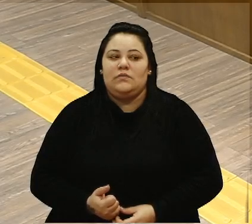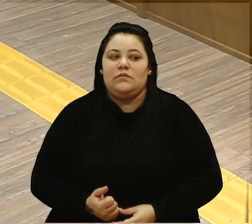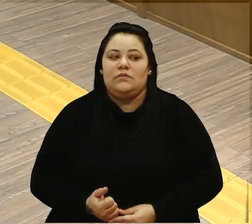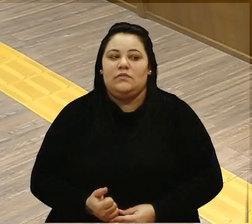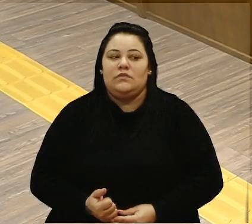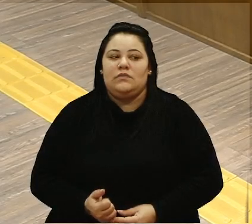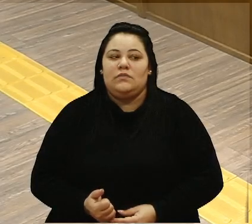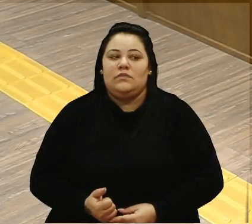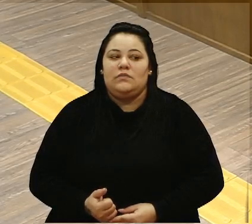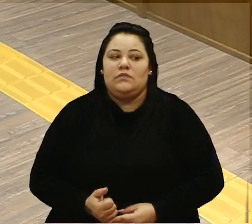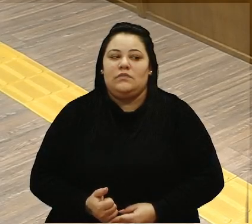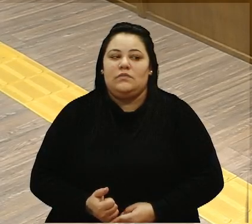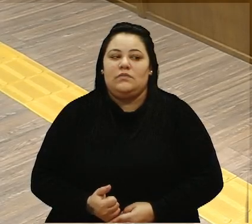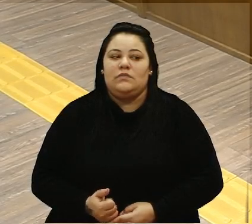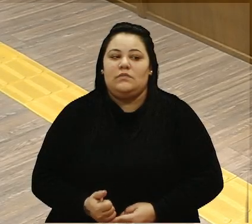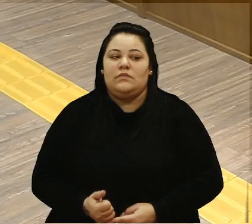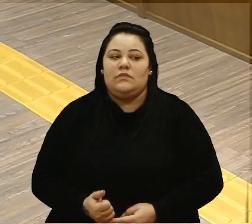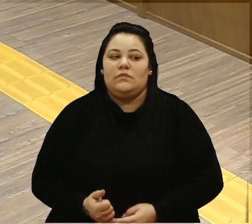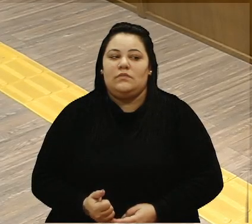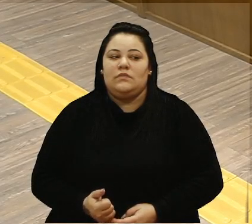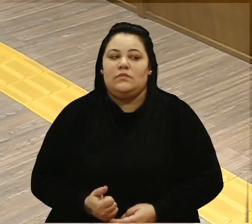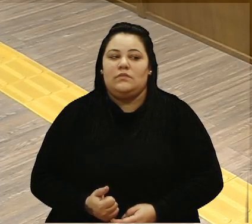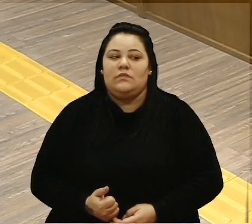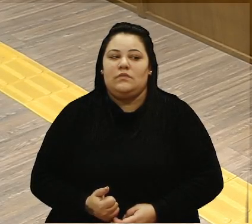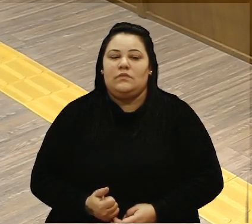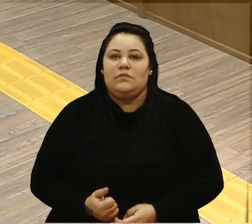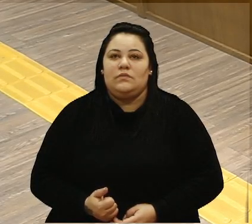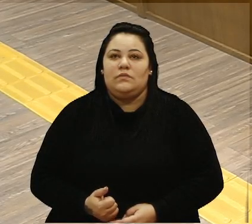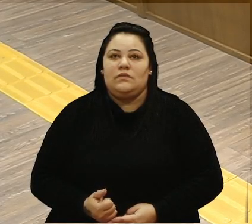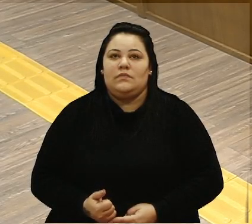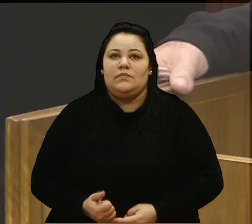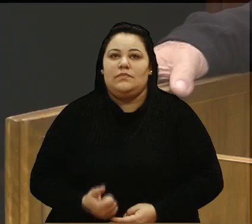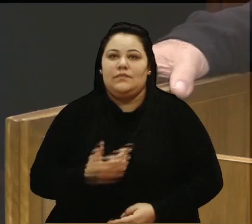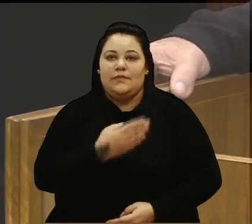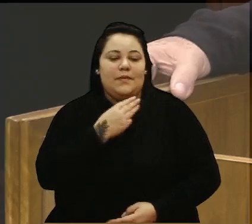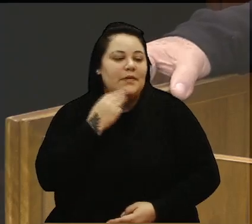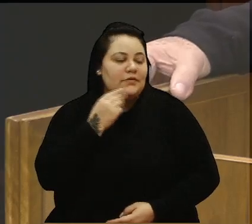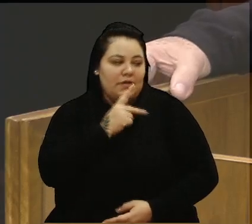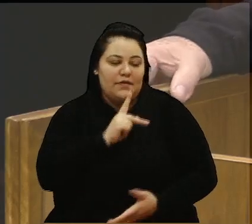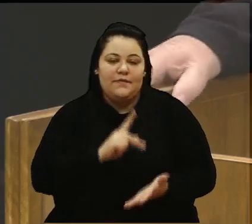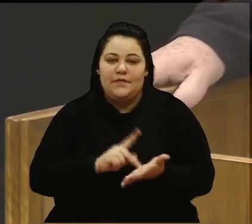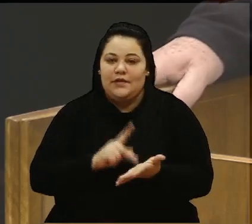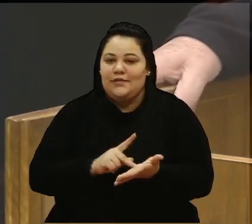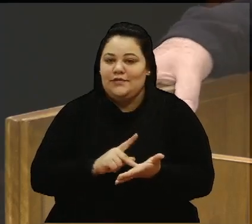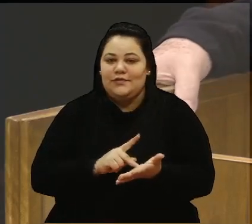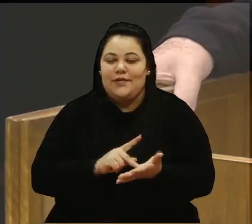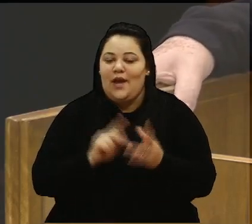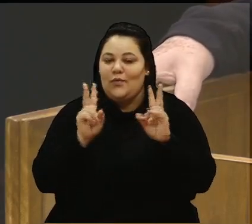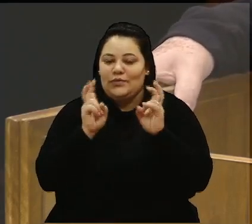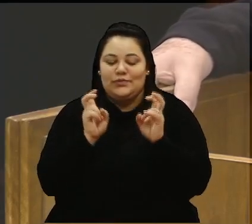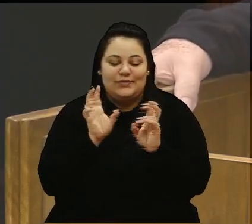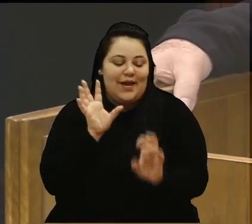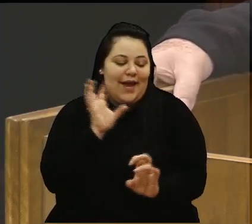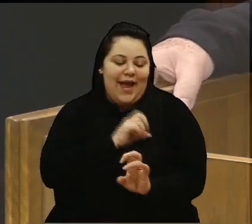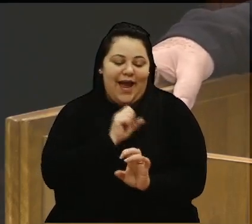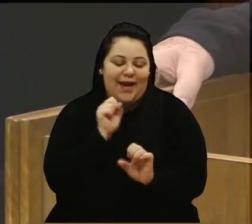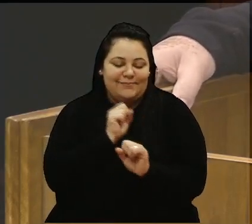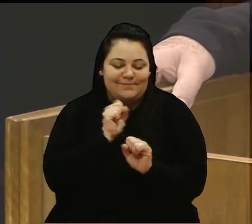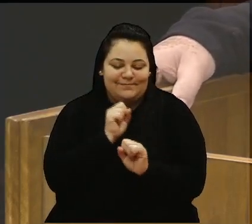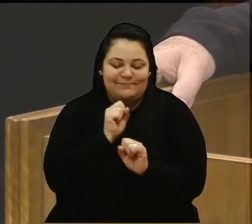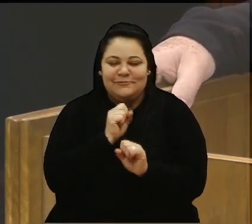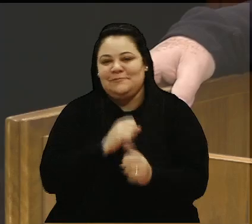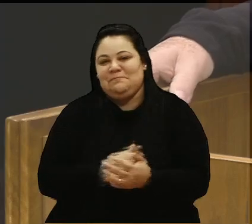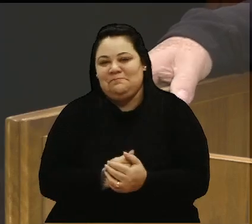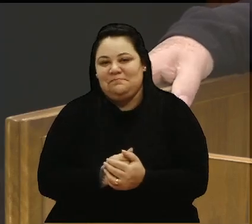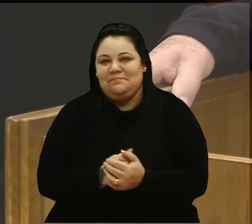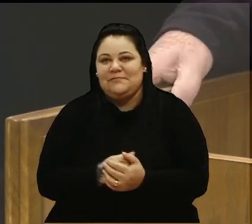Muito obrigado, presidente. Parabéns, vereadora Marisol. Esse é um tema apaixonante. Apaixonante e tem que